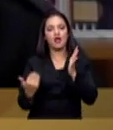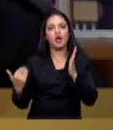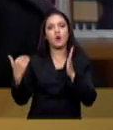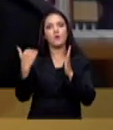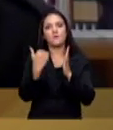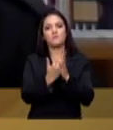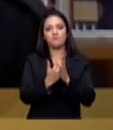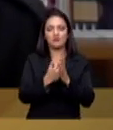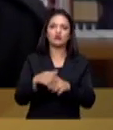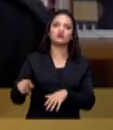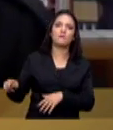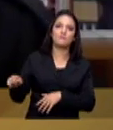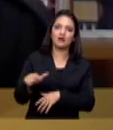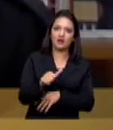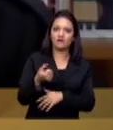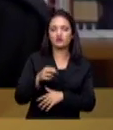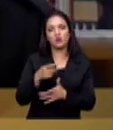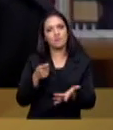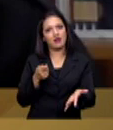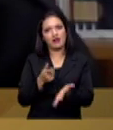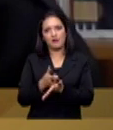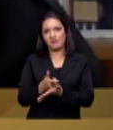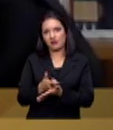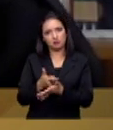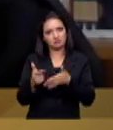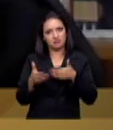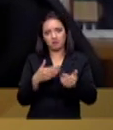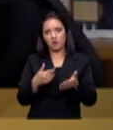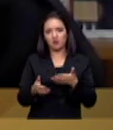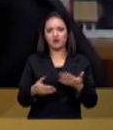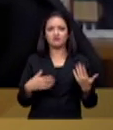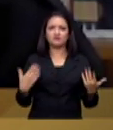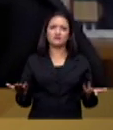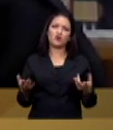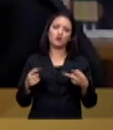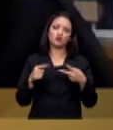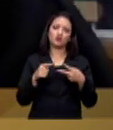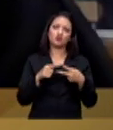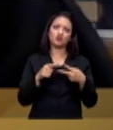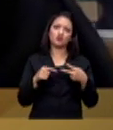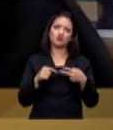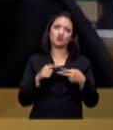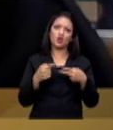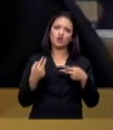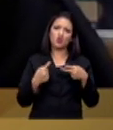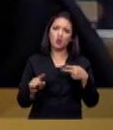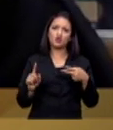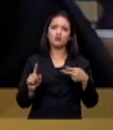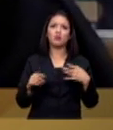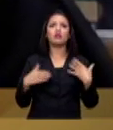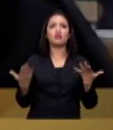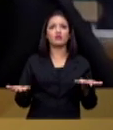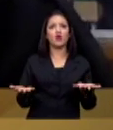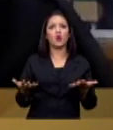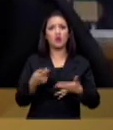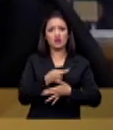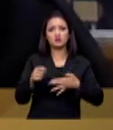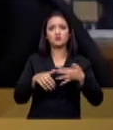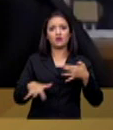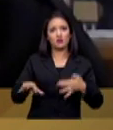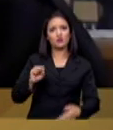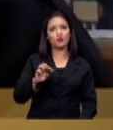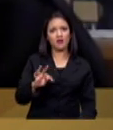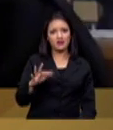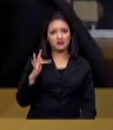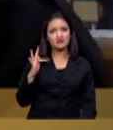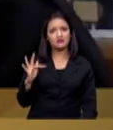de vantagens ou pagamento de qualquer natureza. Os dois itens finais, a jurisprudência do Supremo interdita, não é só a